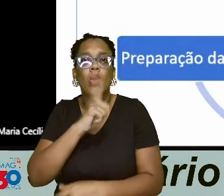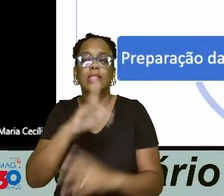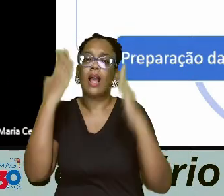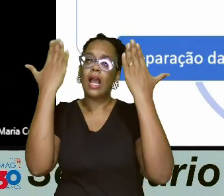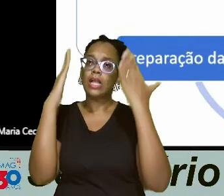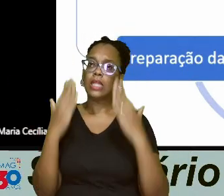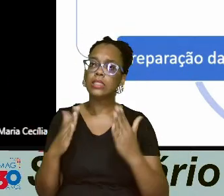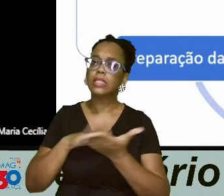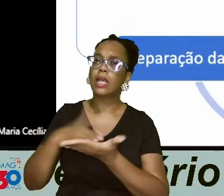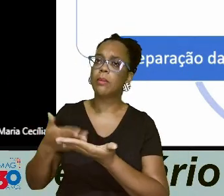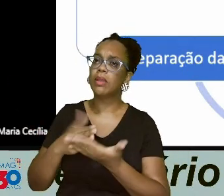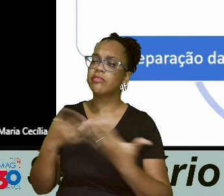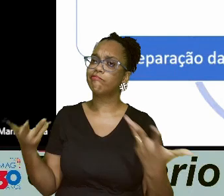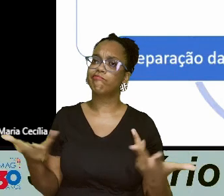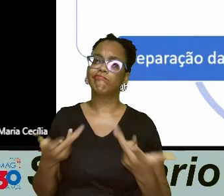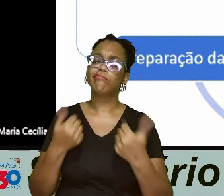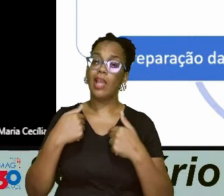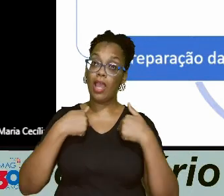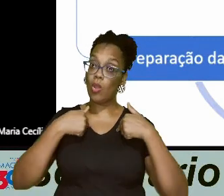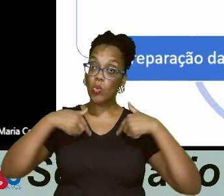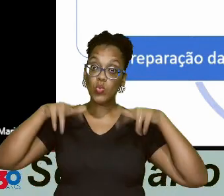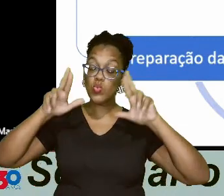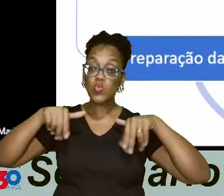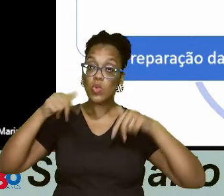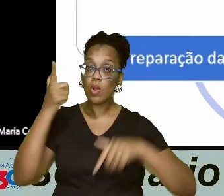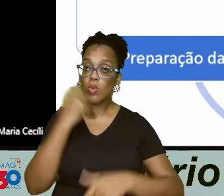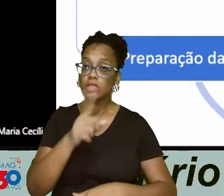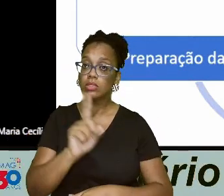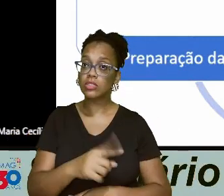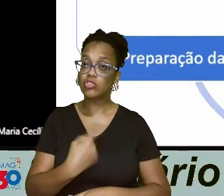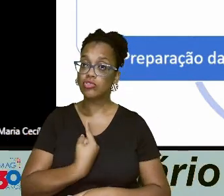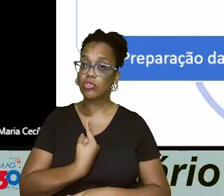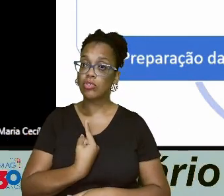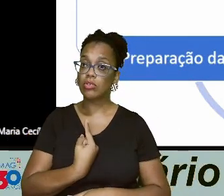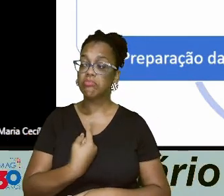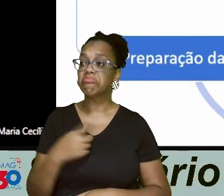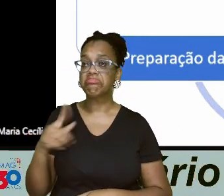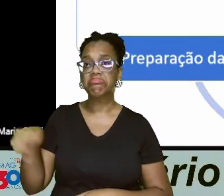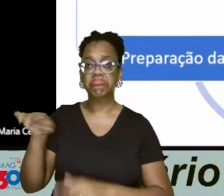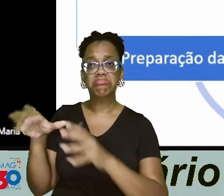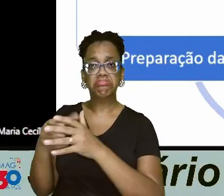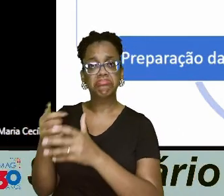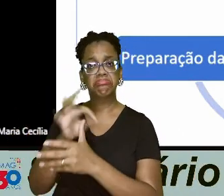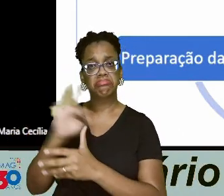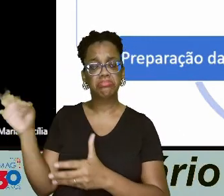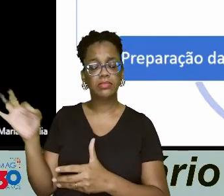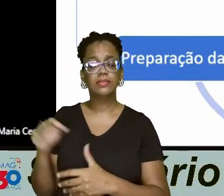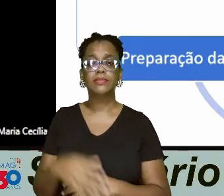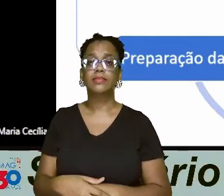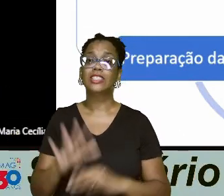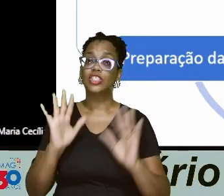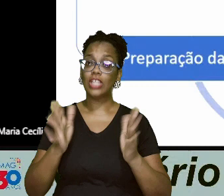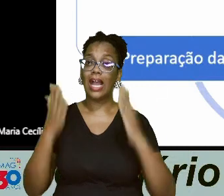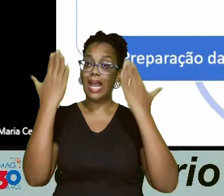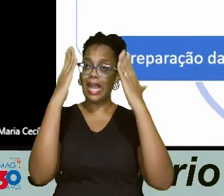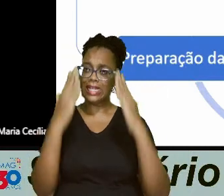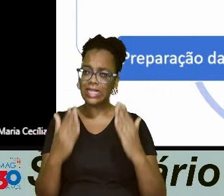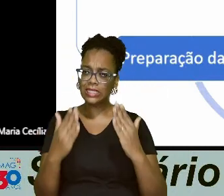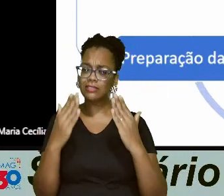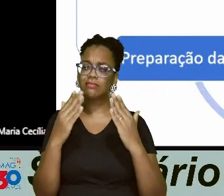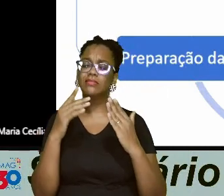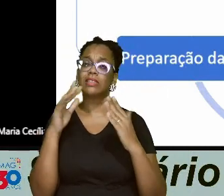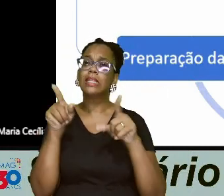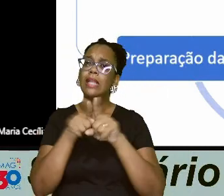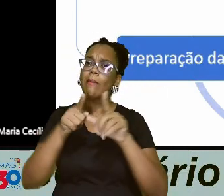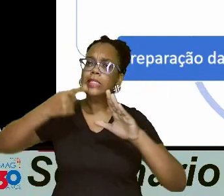esses dados de uma forma que eu jamais teria conseguido. Além de analisar os dados em si, eles também analisaram a fundo as